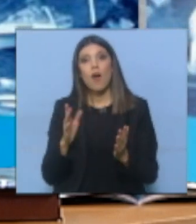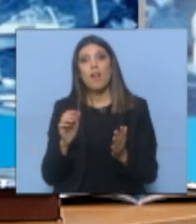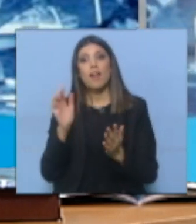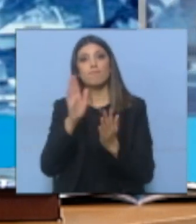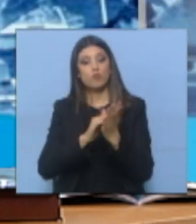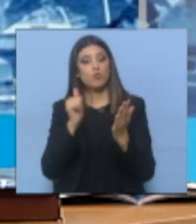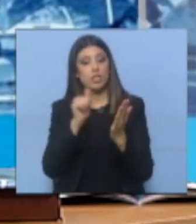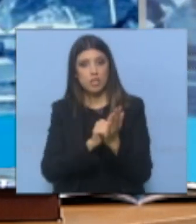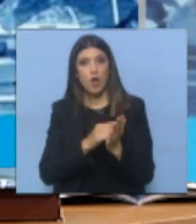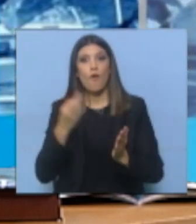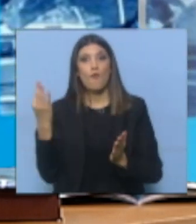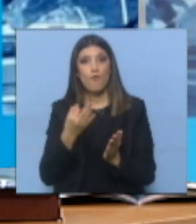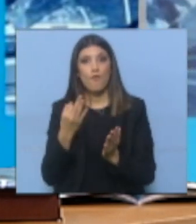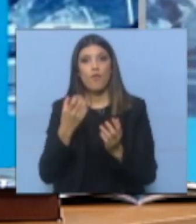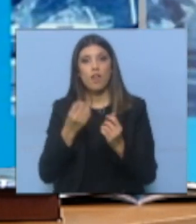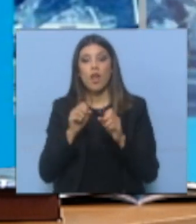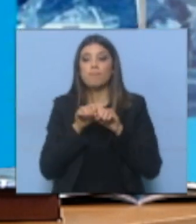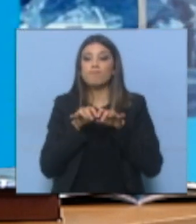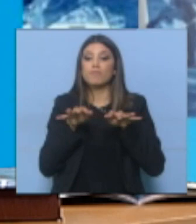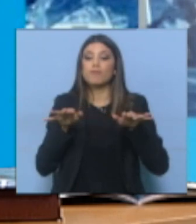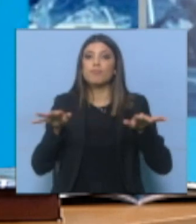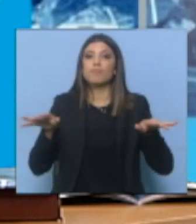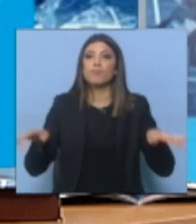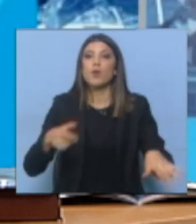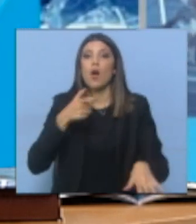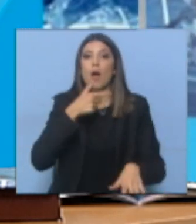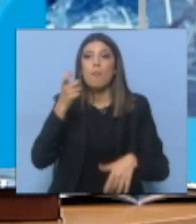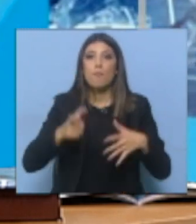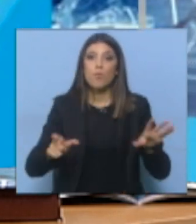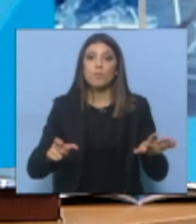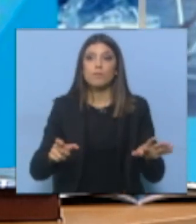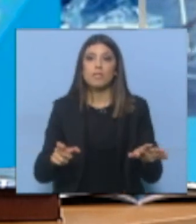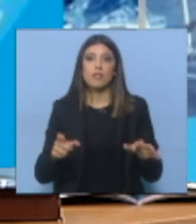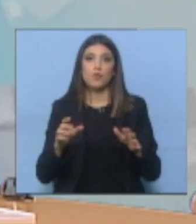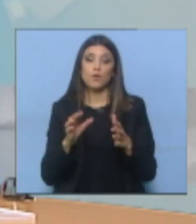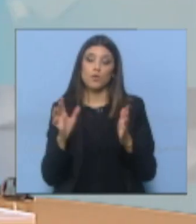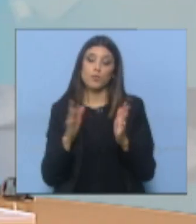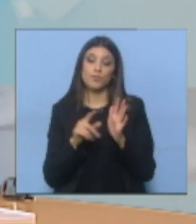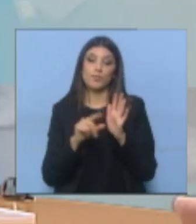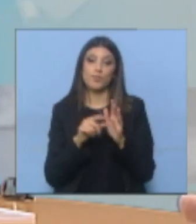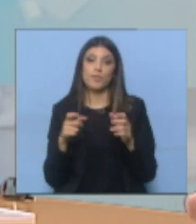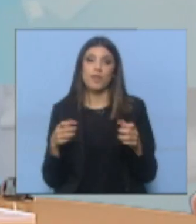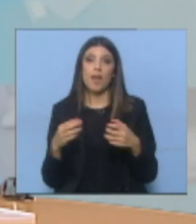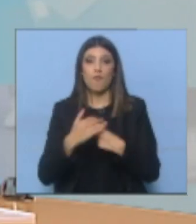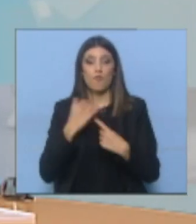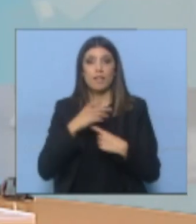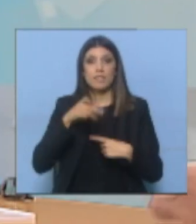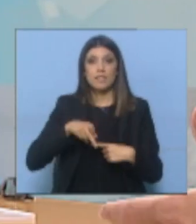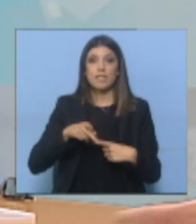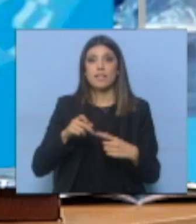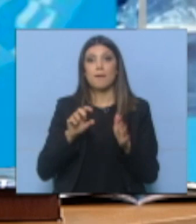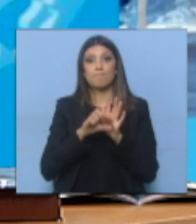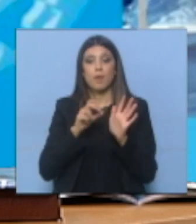melhorada para um público mais amplo através das edições paulinas. É um contributo simples de um pároco